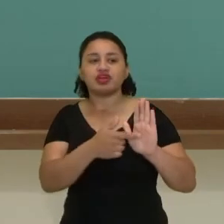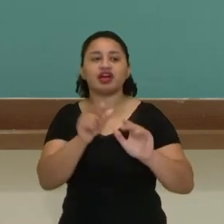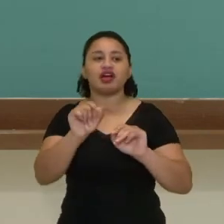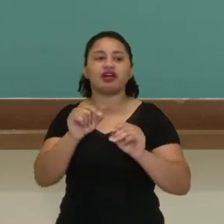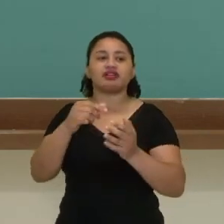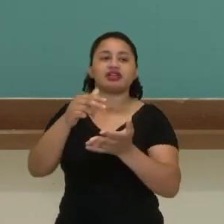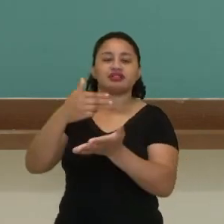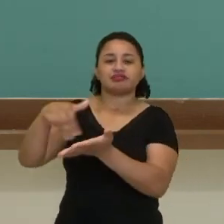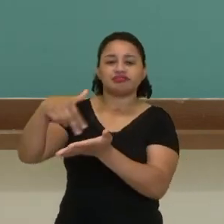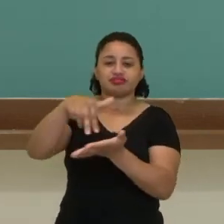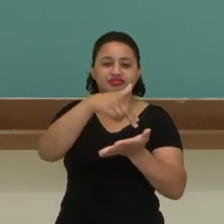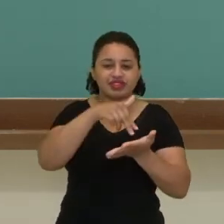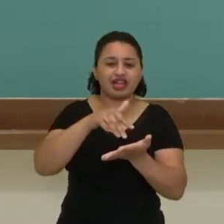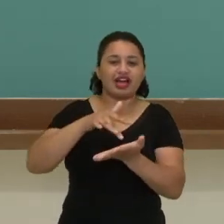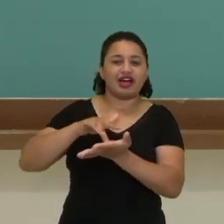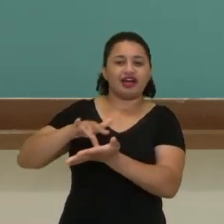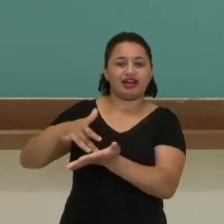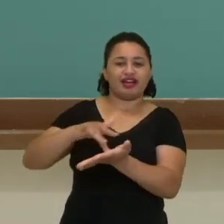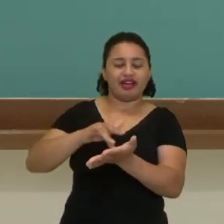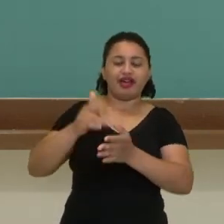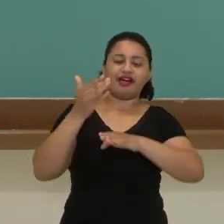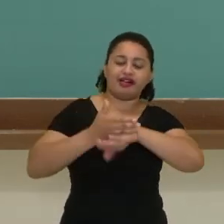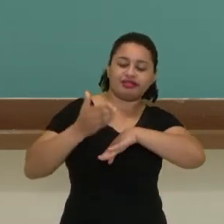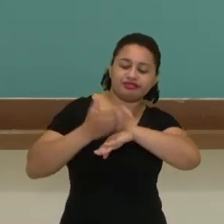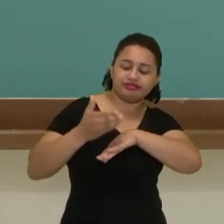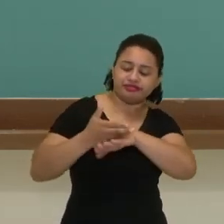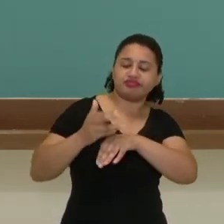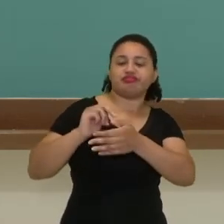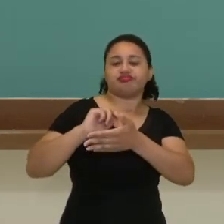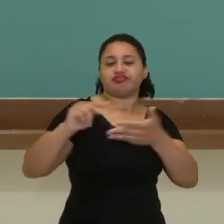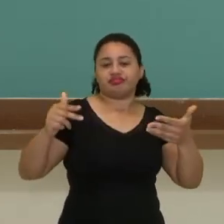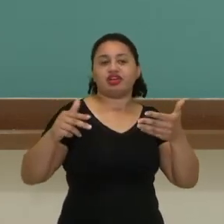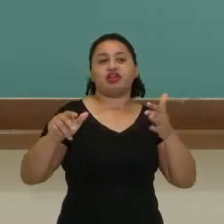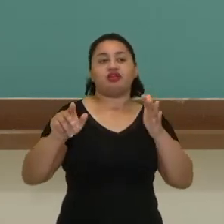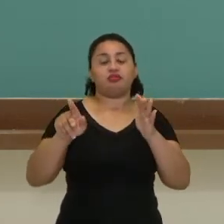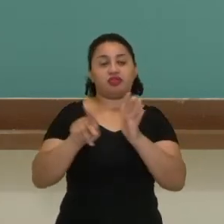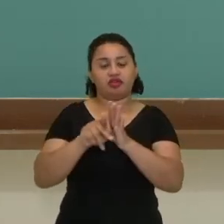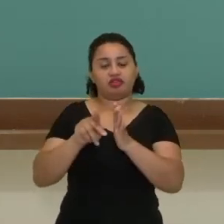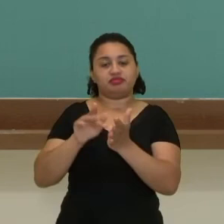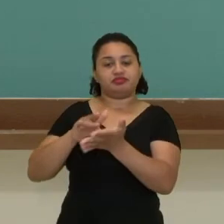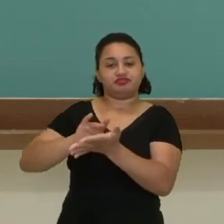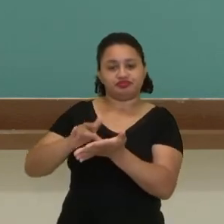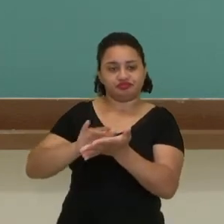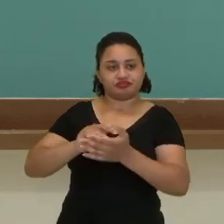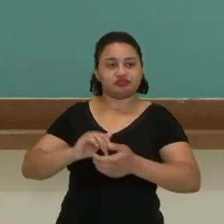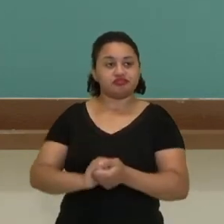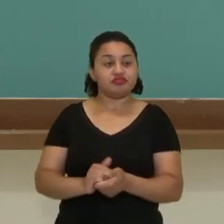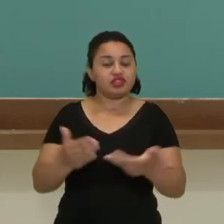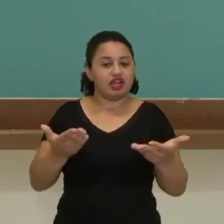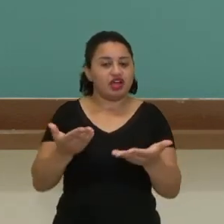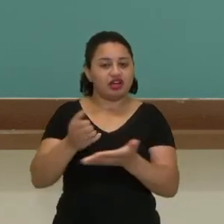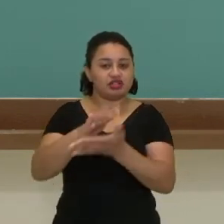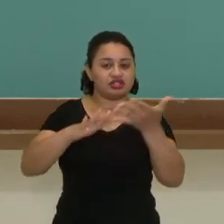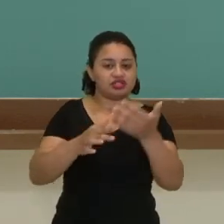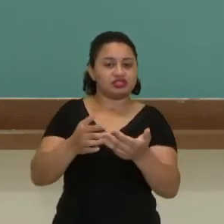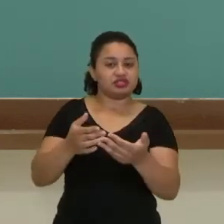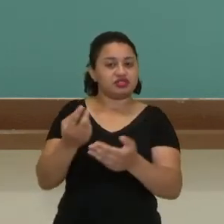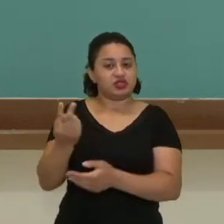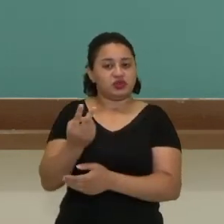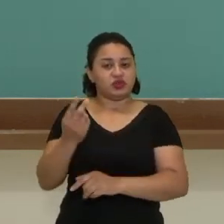cenas cotidianas dos ensaios, das bailarinas e tudo mais, ok? vamos para o nosso último exercíciozinho